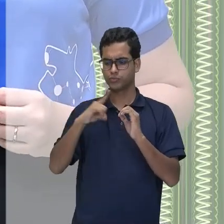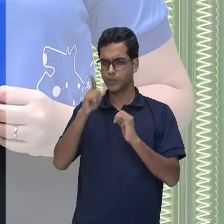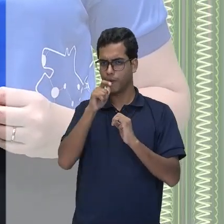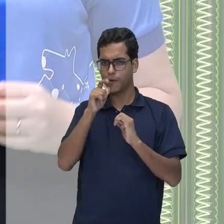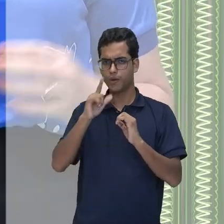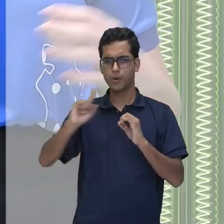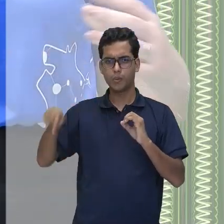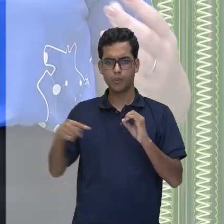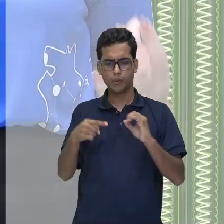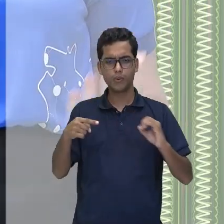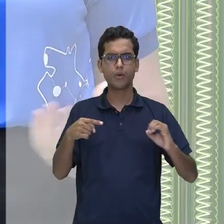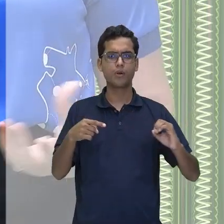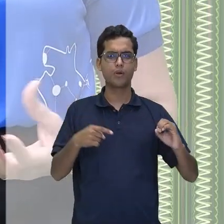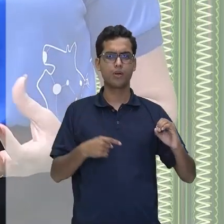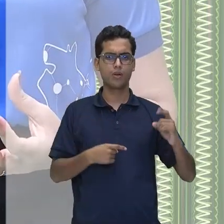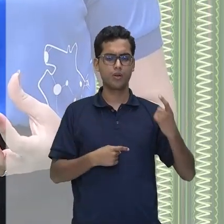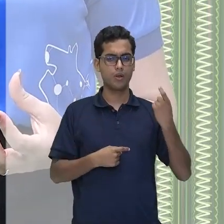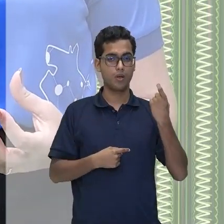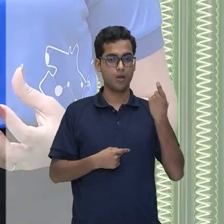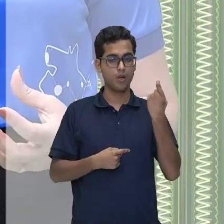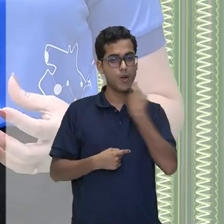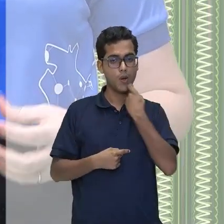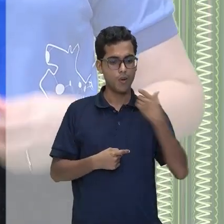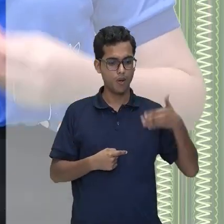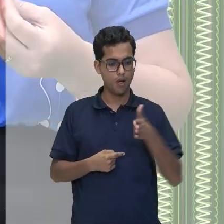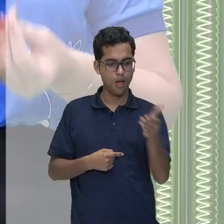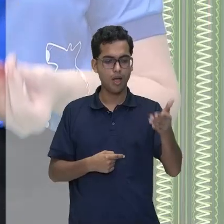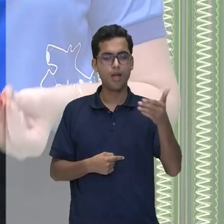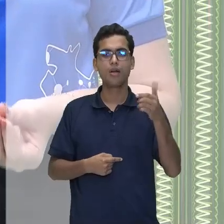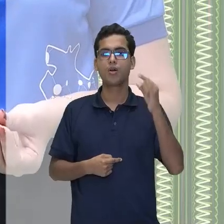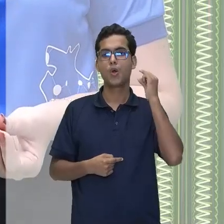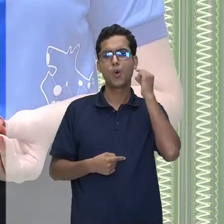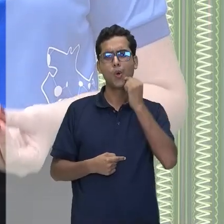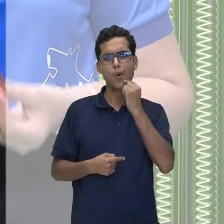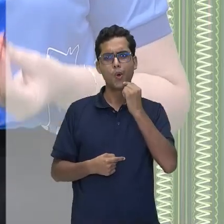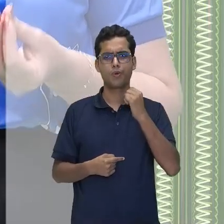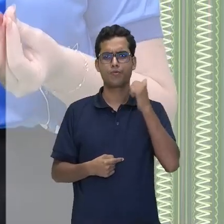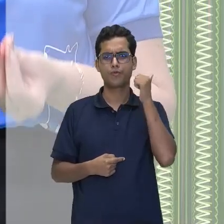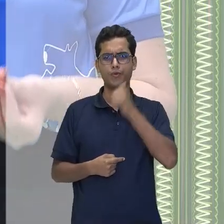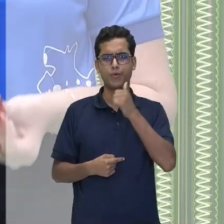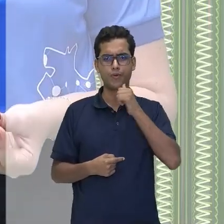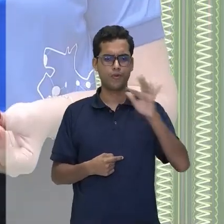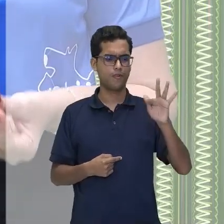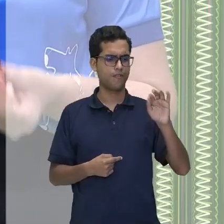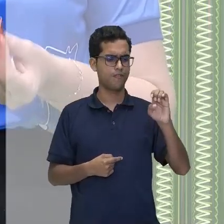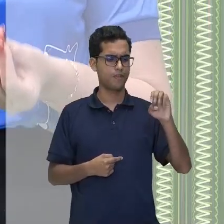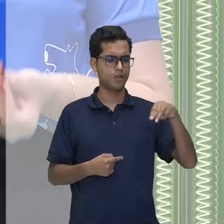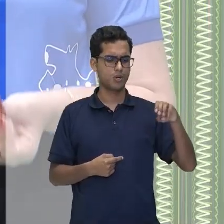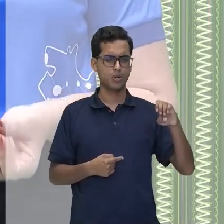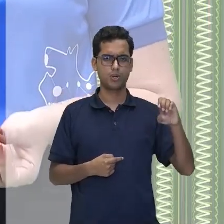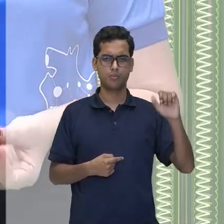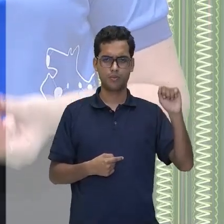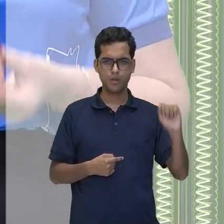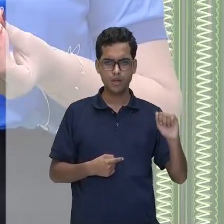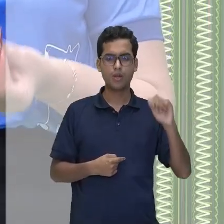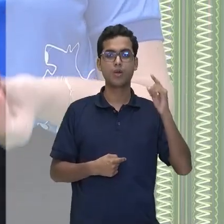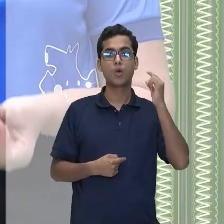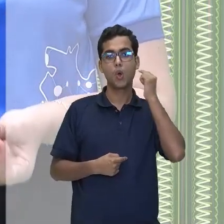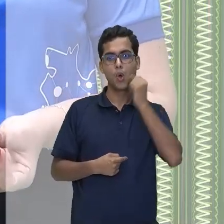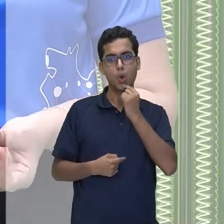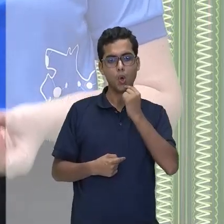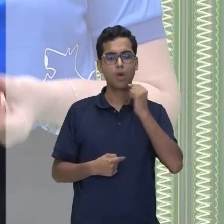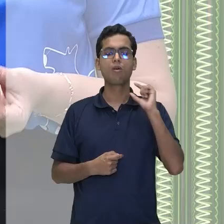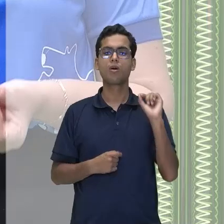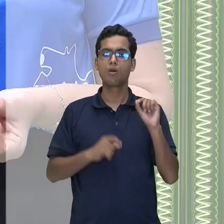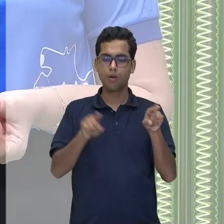seus óvulos. E na água que eles vão se encontrar, né, e vão gerar ali um óvulo, ou seja, uma célula fertilizada que vai dar